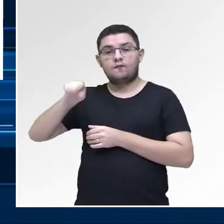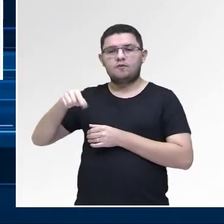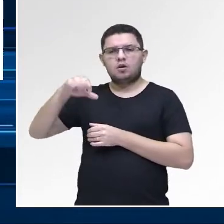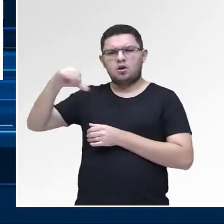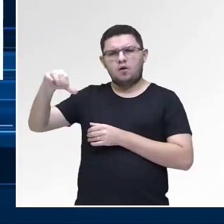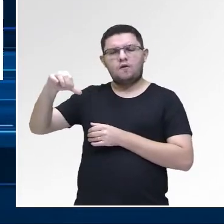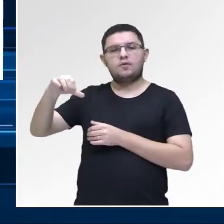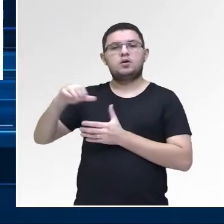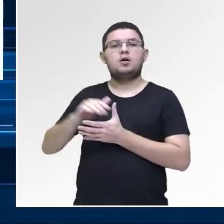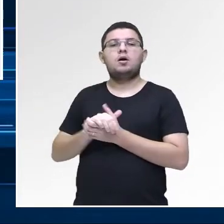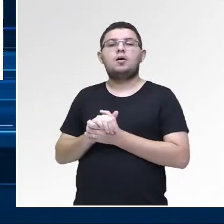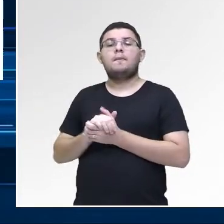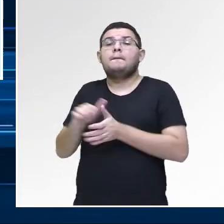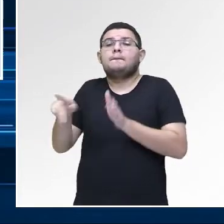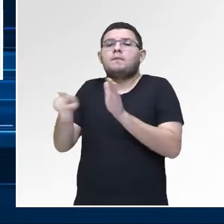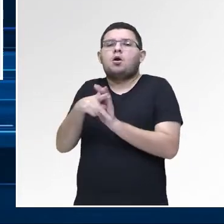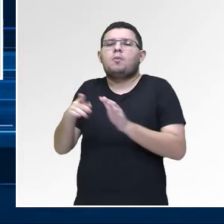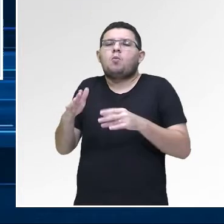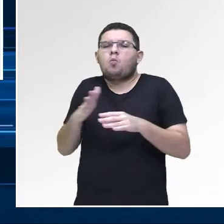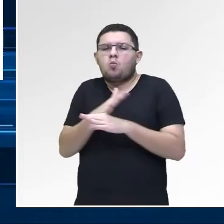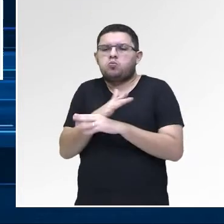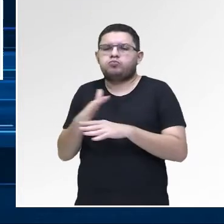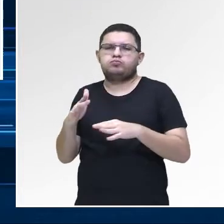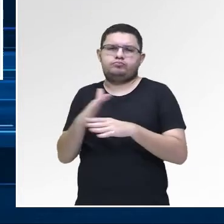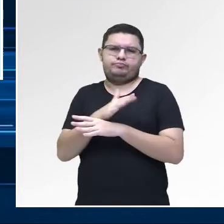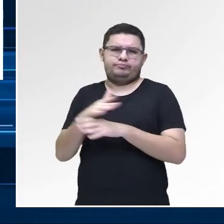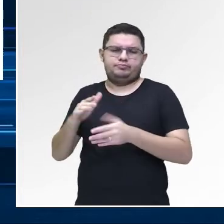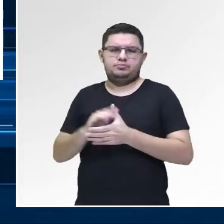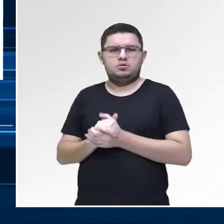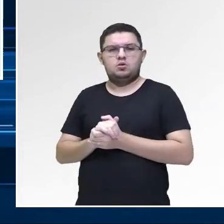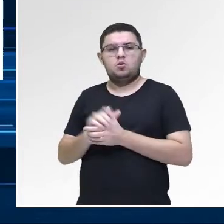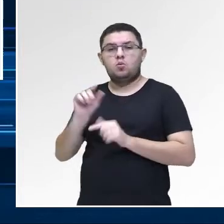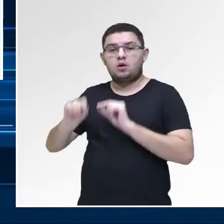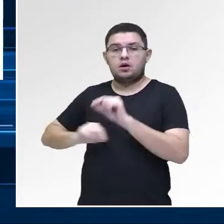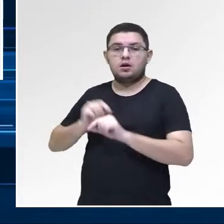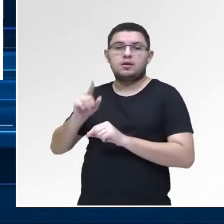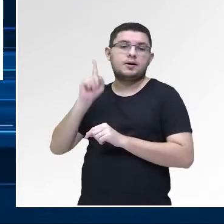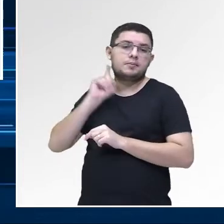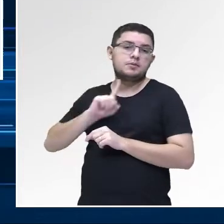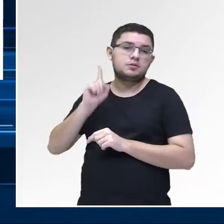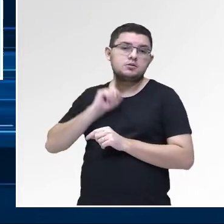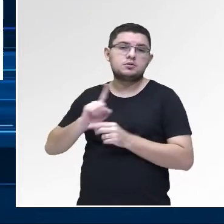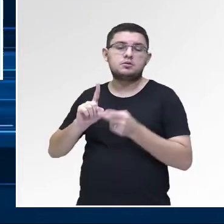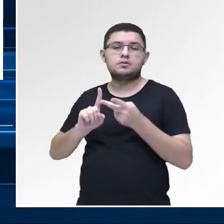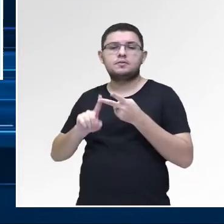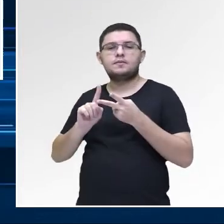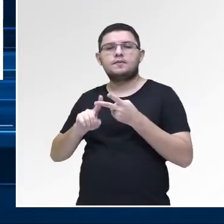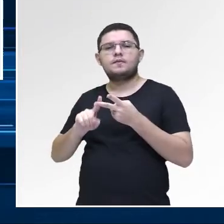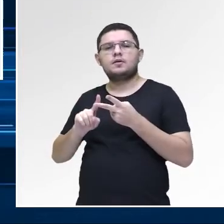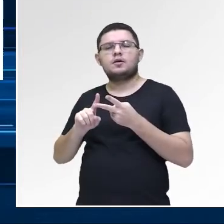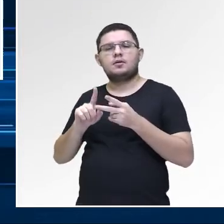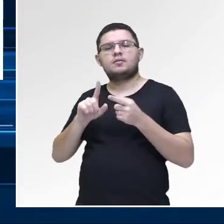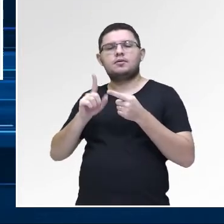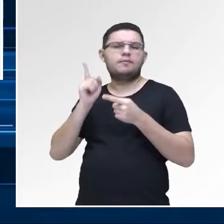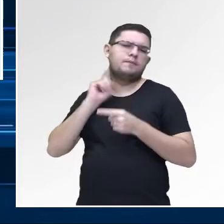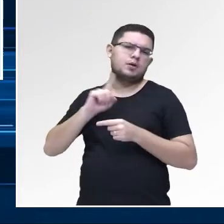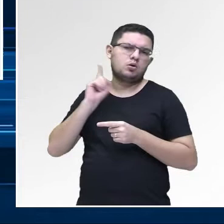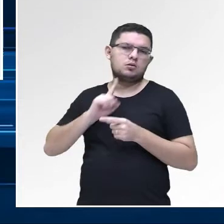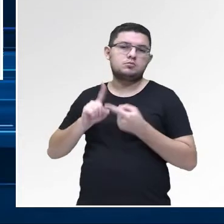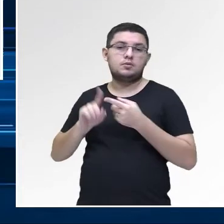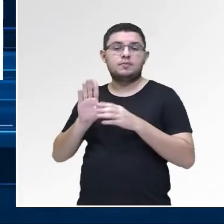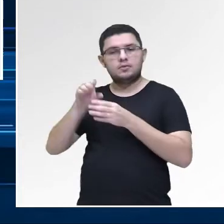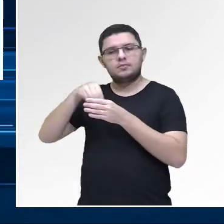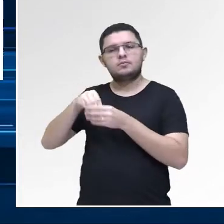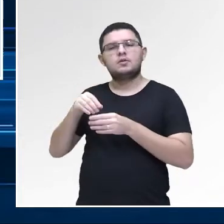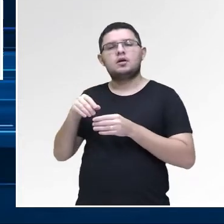gente pode pegar aí? Minas Gerais, Belo Horizonte, em Minas Gerais,